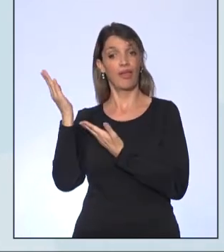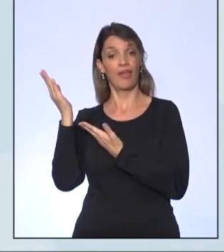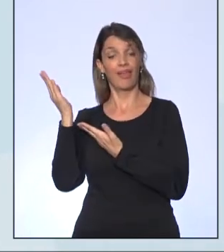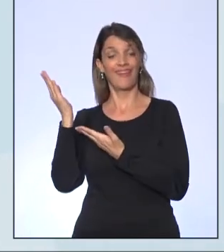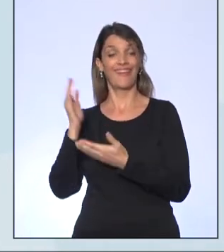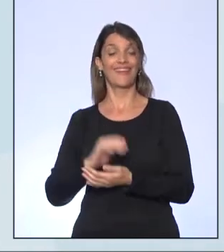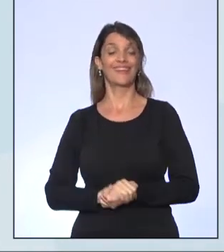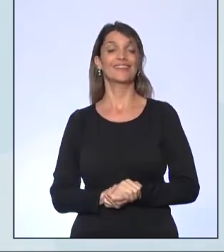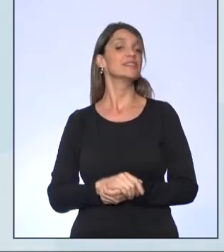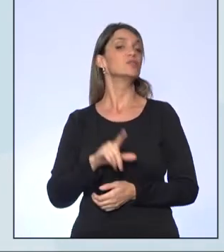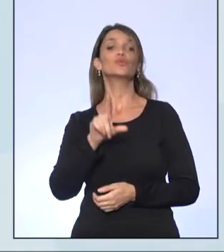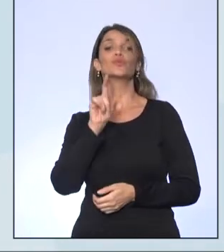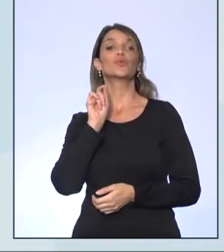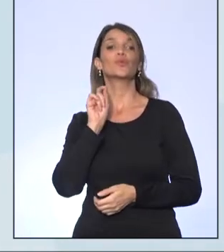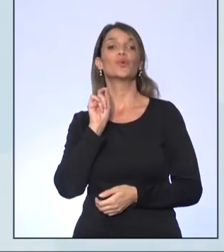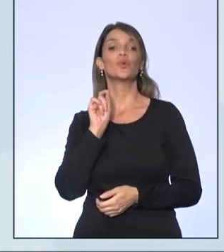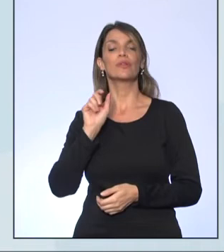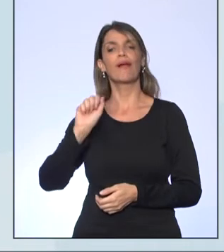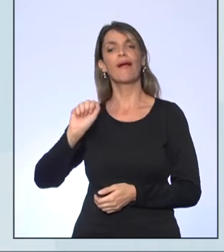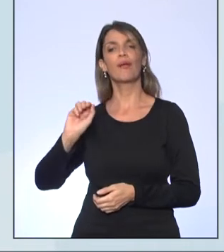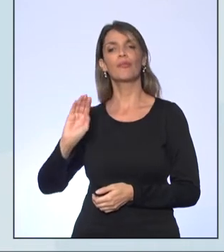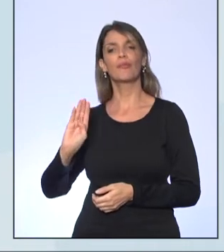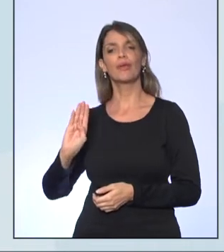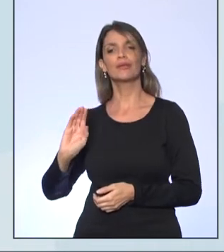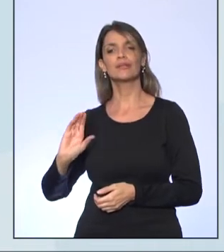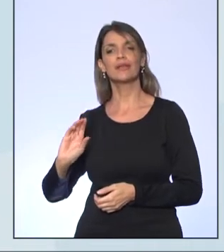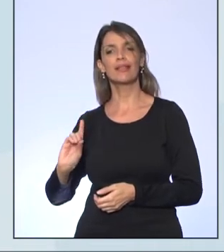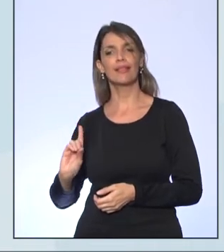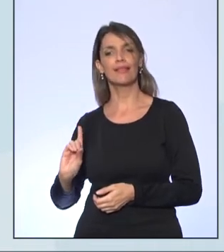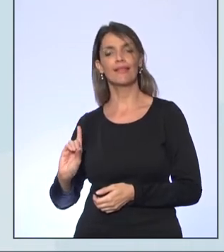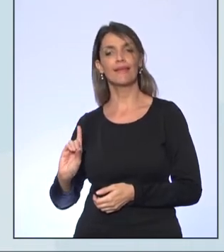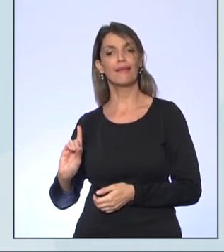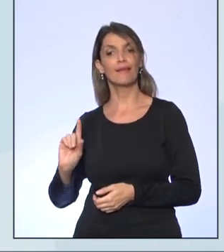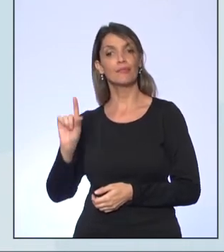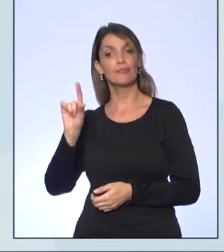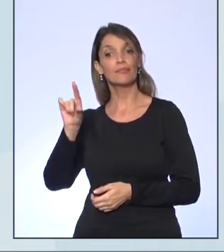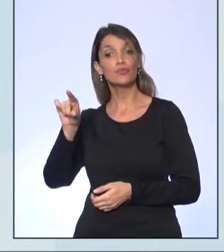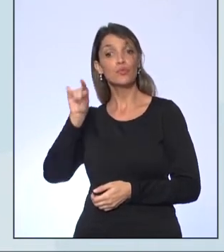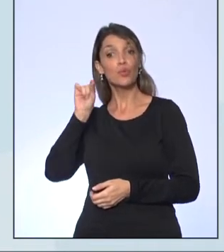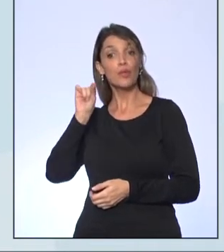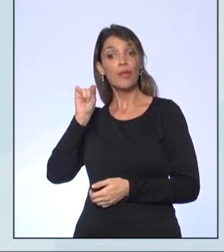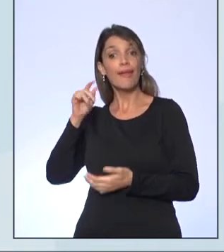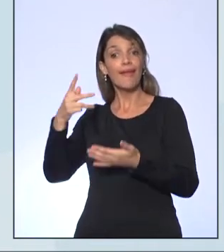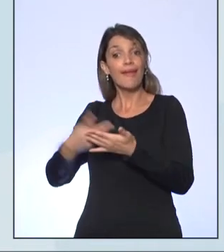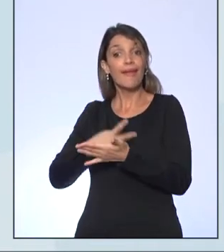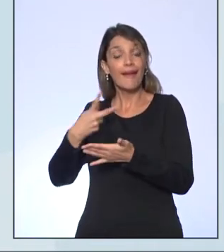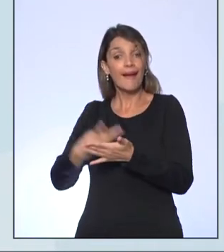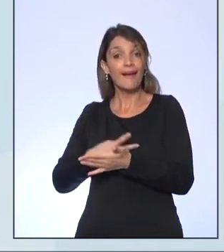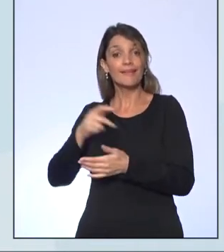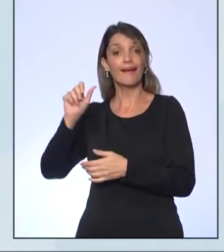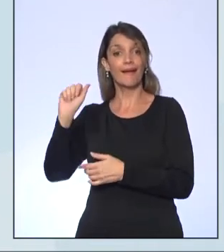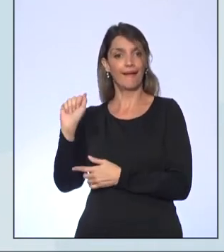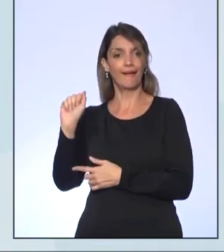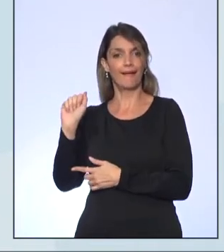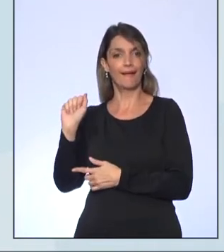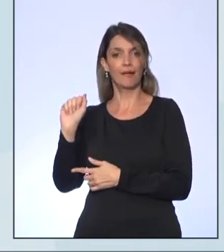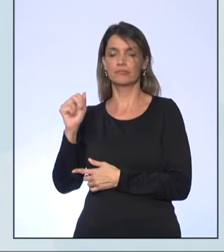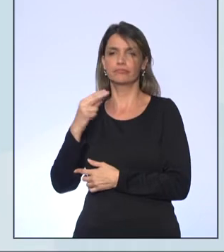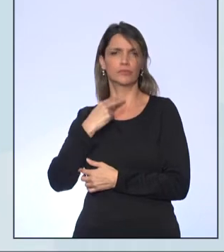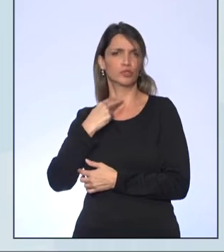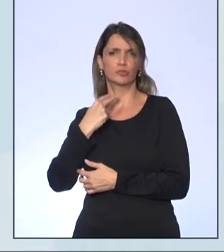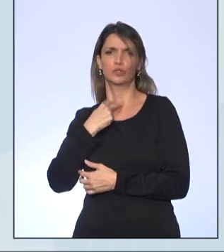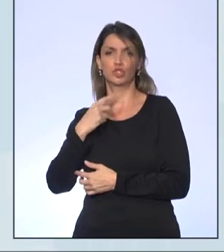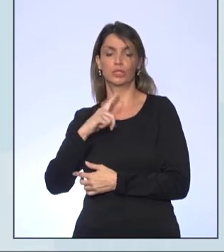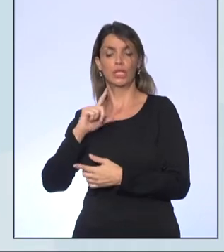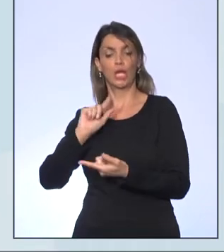ter que escolher aí a alternativa incorreta. Incorreta. Então, a não pode